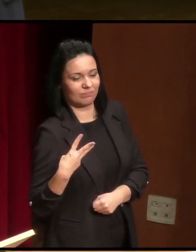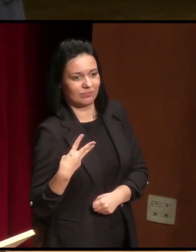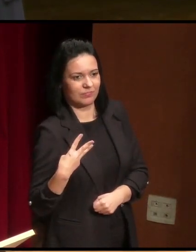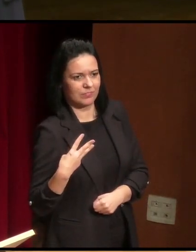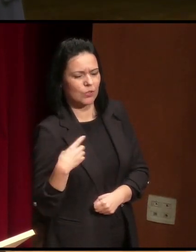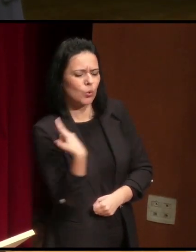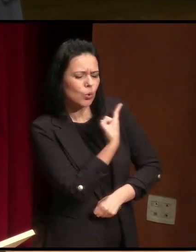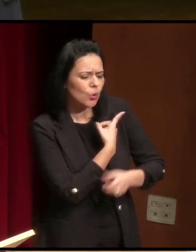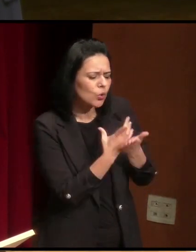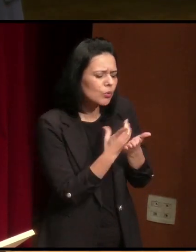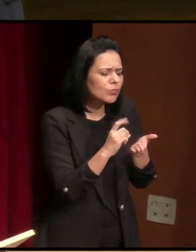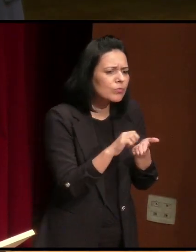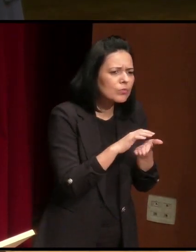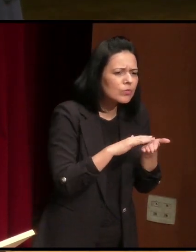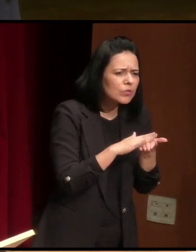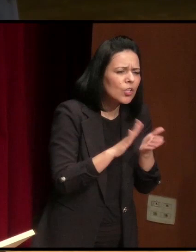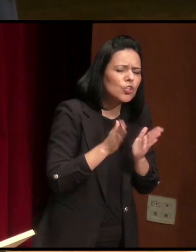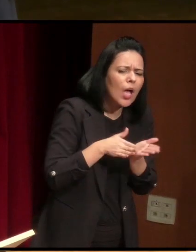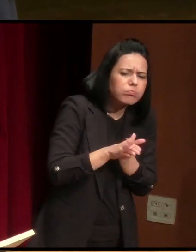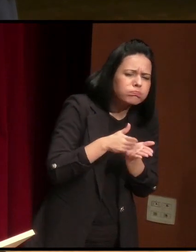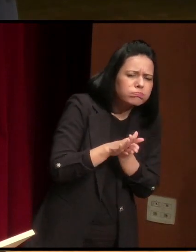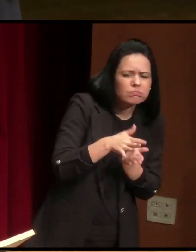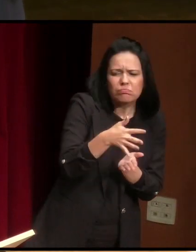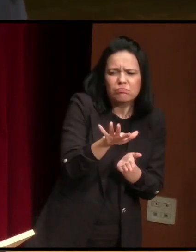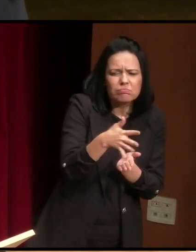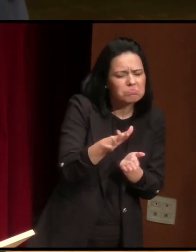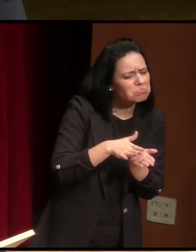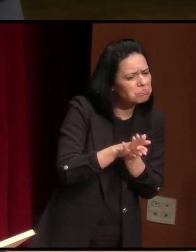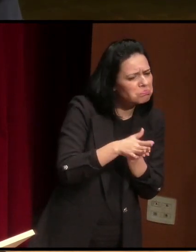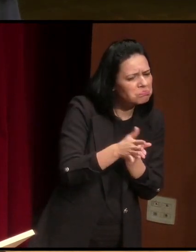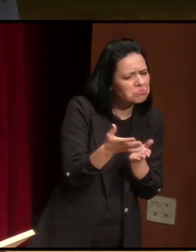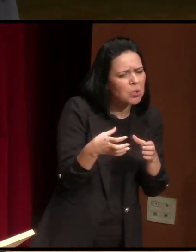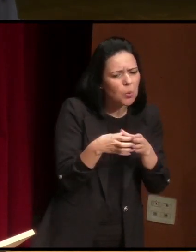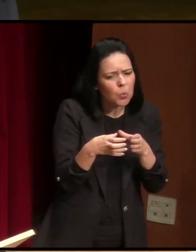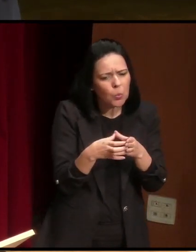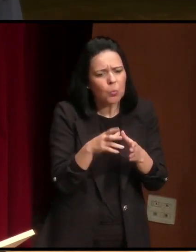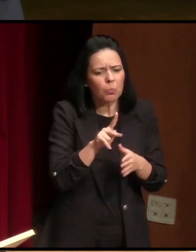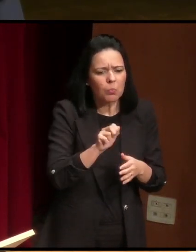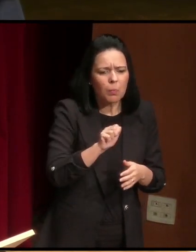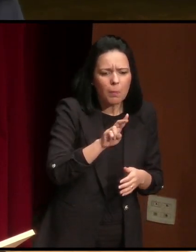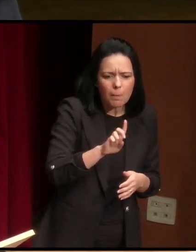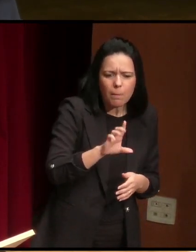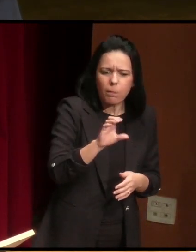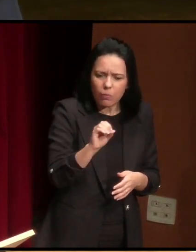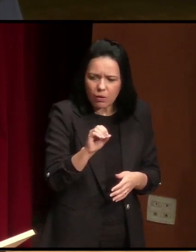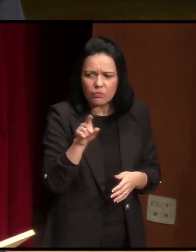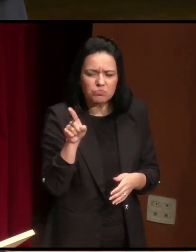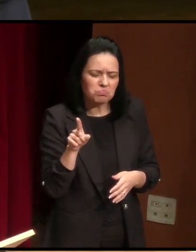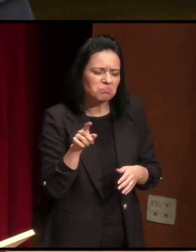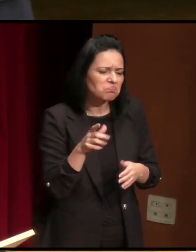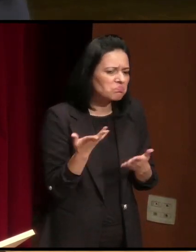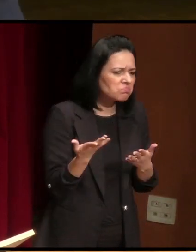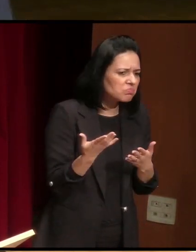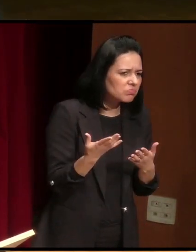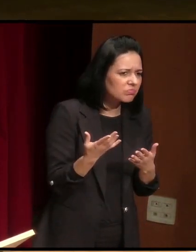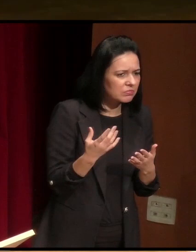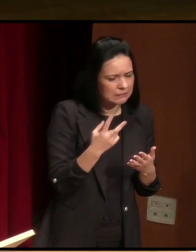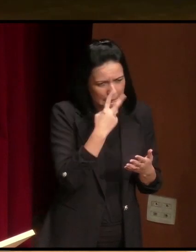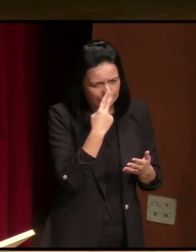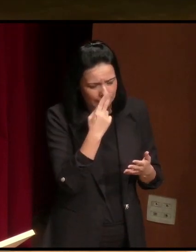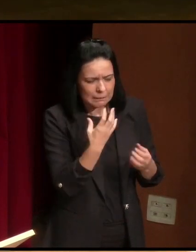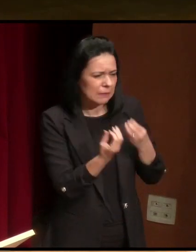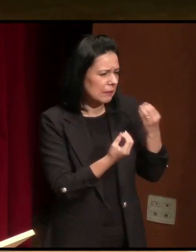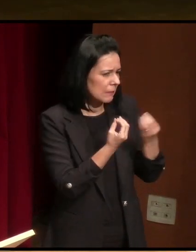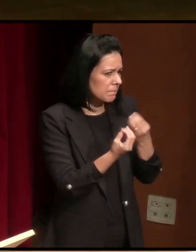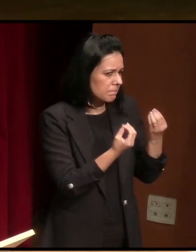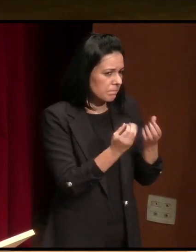Bíblia em Braille. Quantas Bíblias em Braille a gente produz, mais ou menos, Reverendo Paulo Teixeira e Adriana, aí, por dia. Se eu errar, Paulo, você me ajuda. Ajuda a gente,